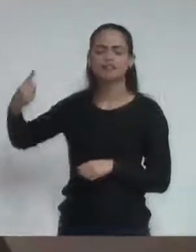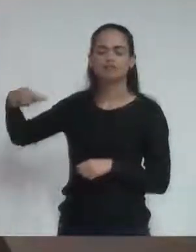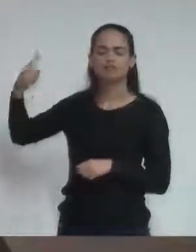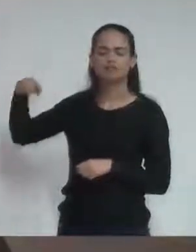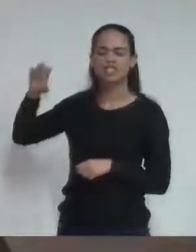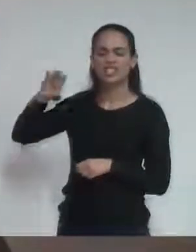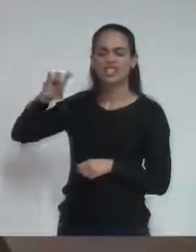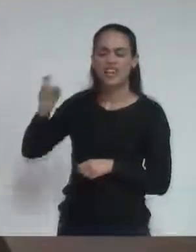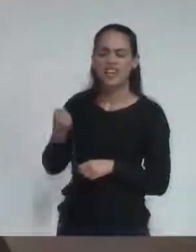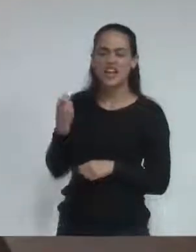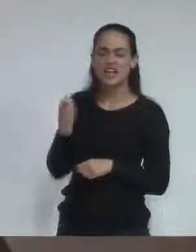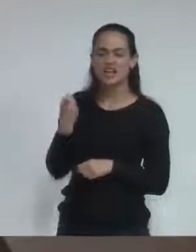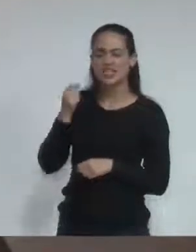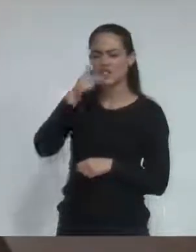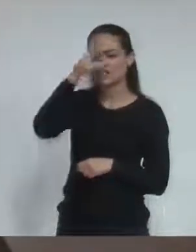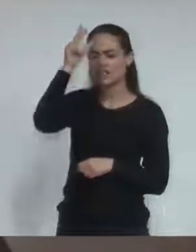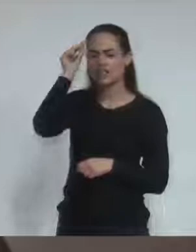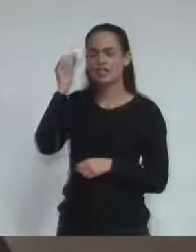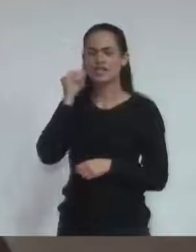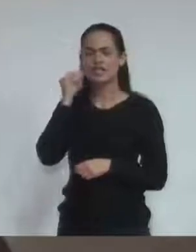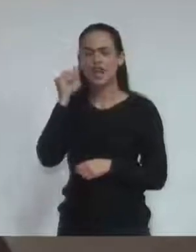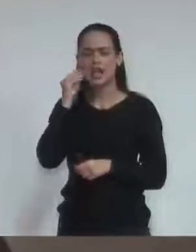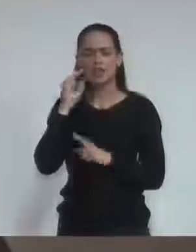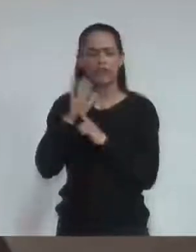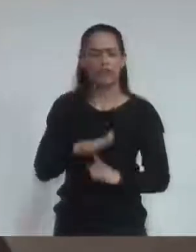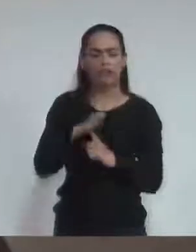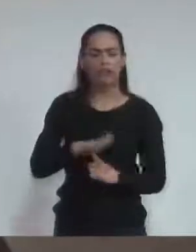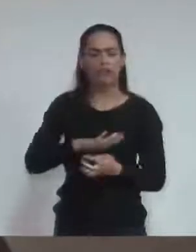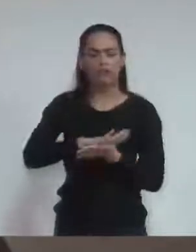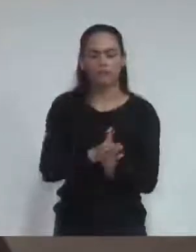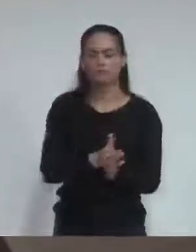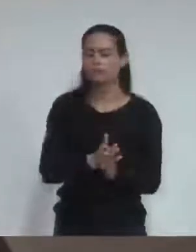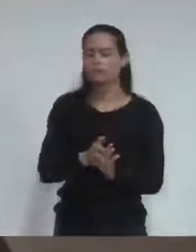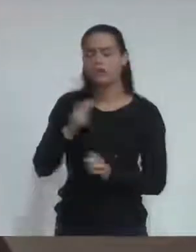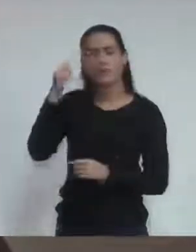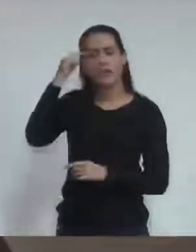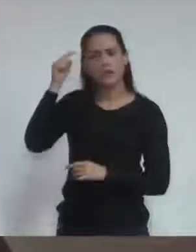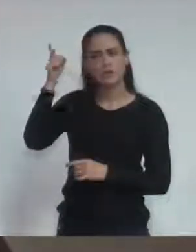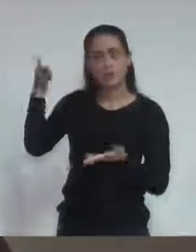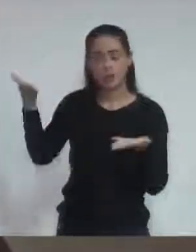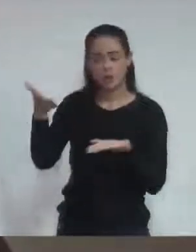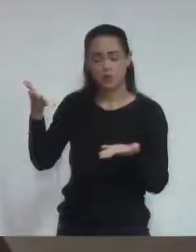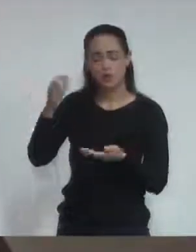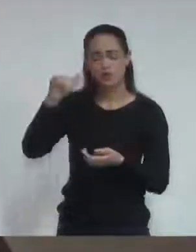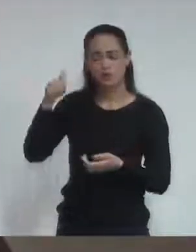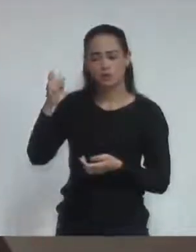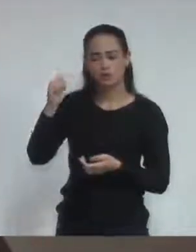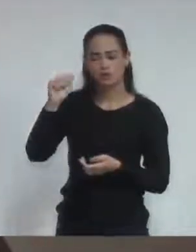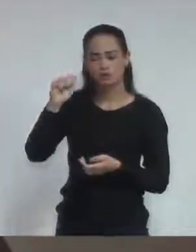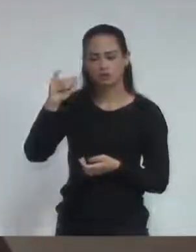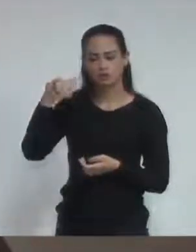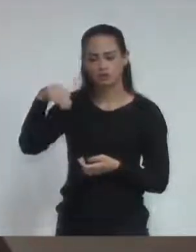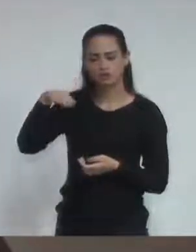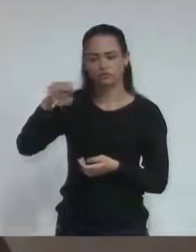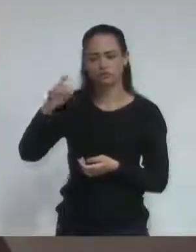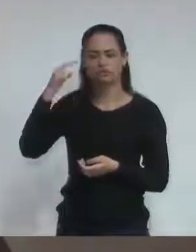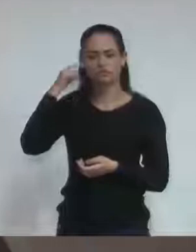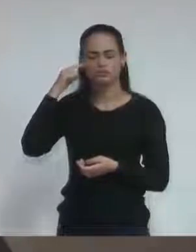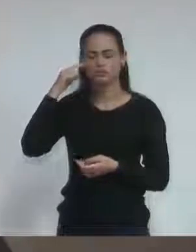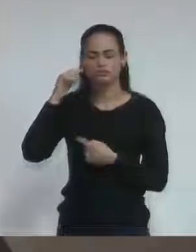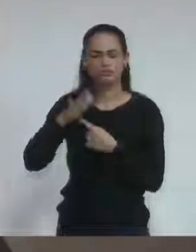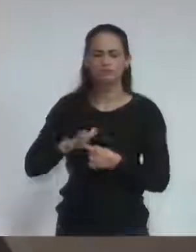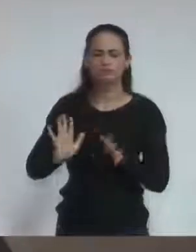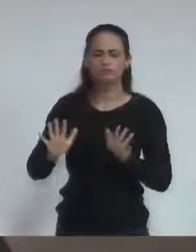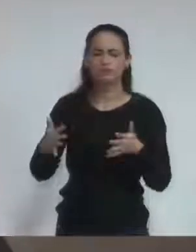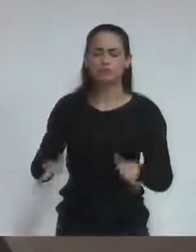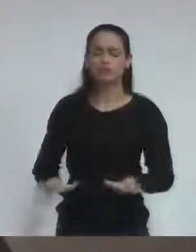pensavam em prejudicar os outros. Não é o caso do Jaime, no meu ponto de vista. Mas isso é o teu governo, é a tua história. Se você